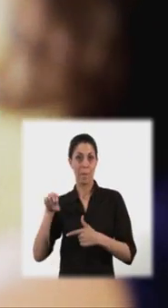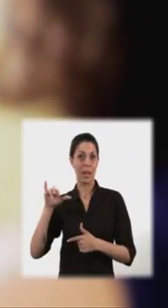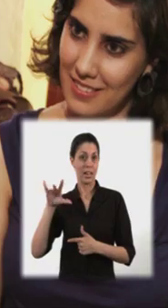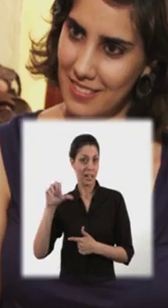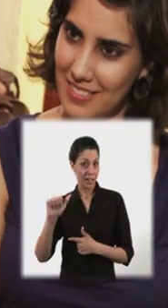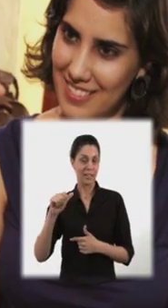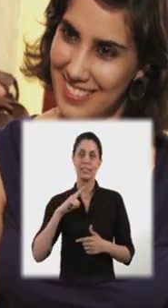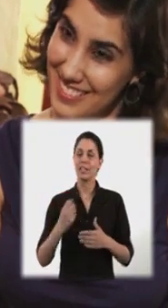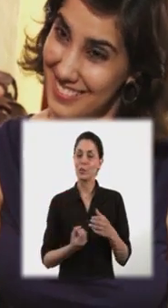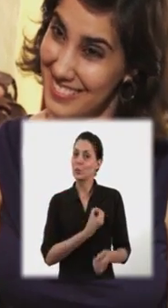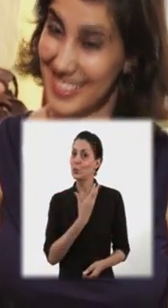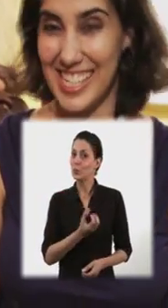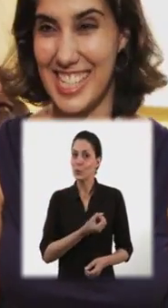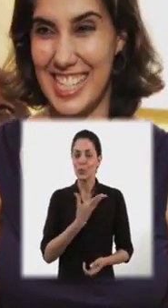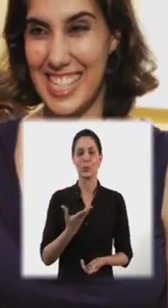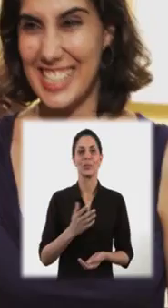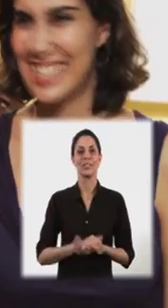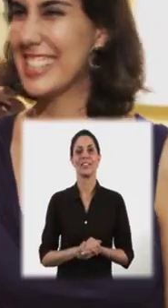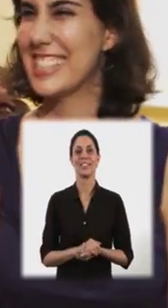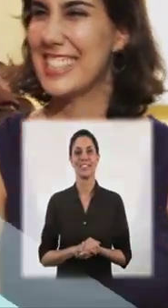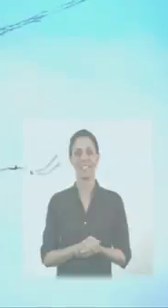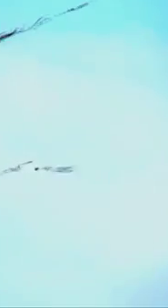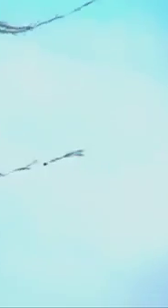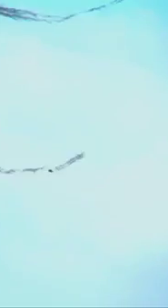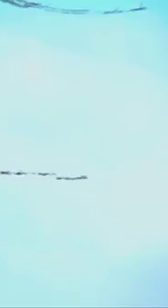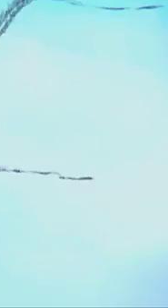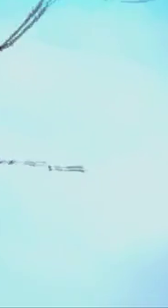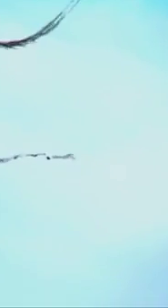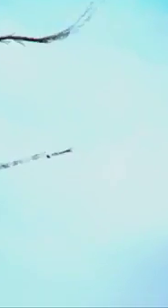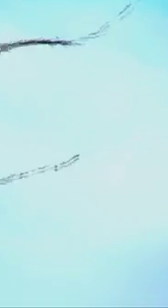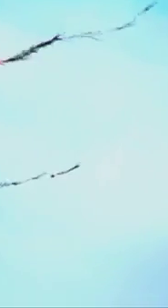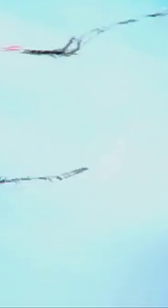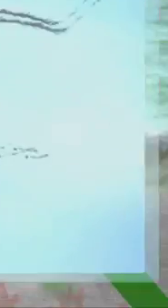cheio de surpresas. Nos aguarde.